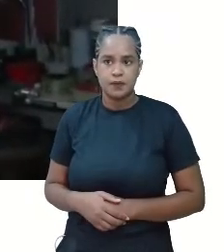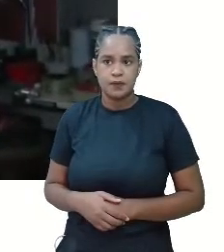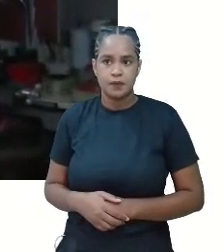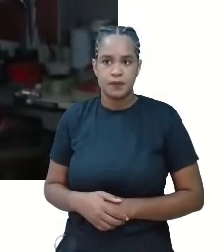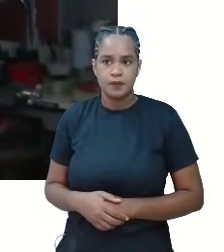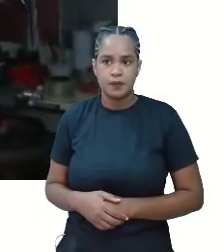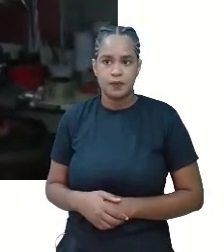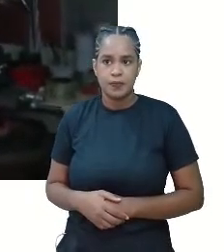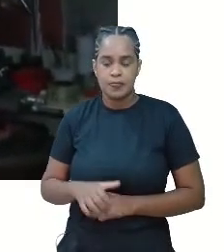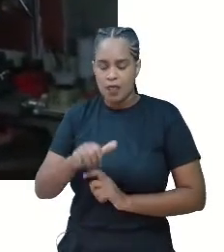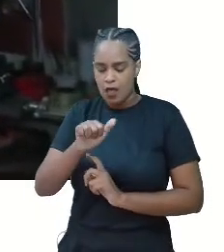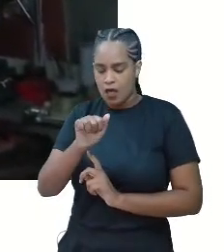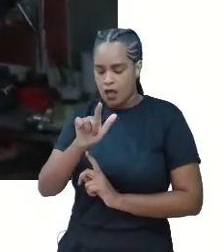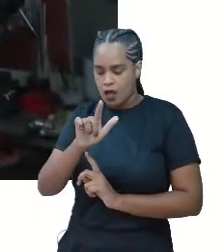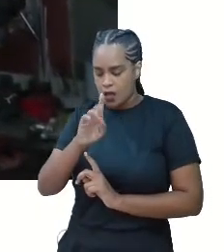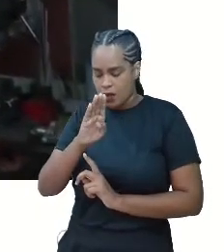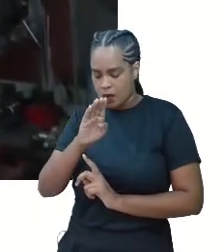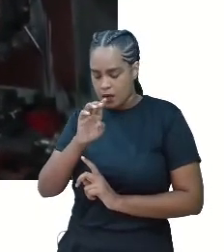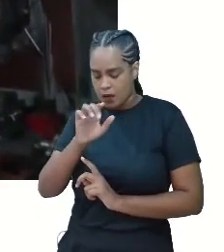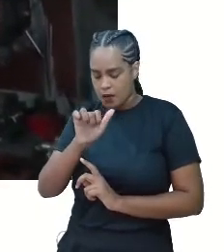que fica atrás do pé,